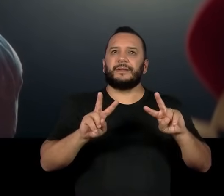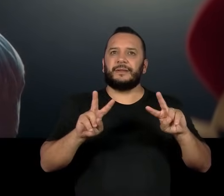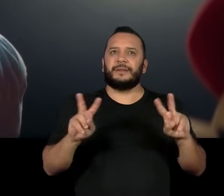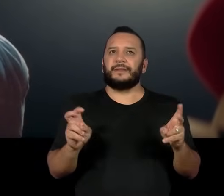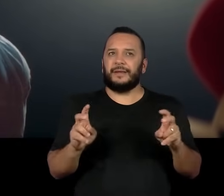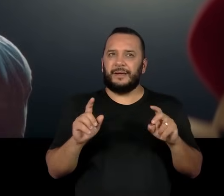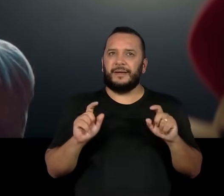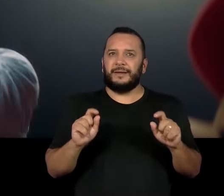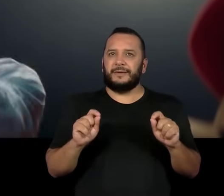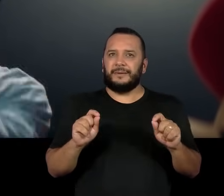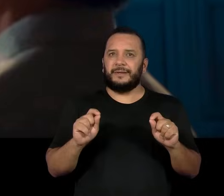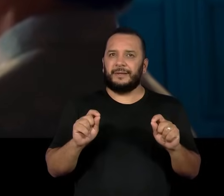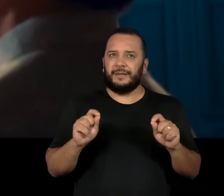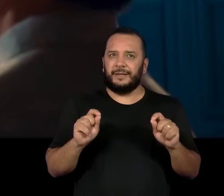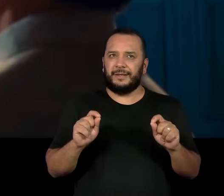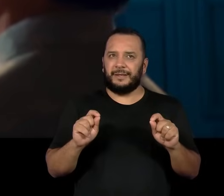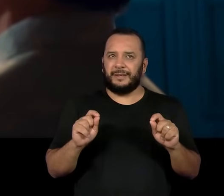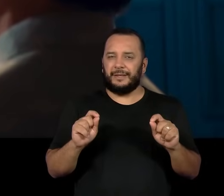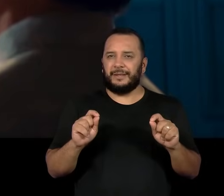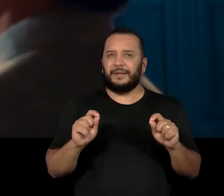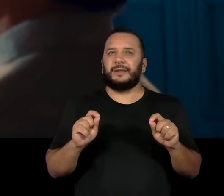transcende